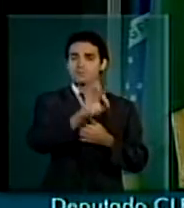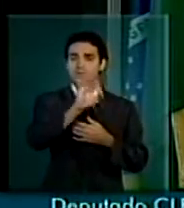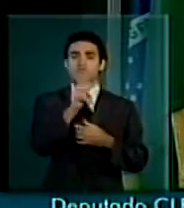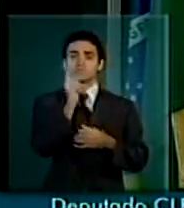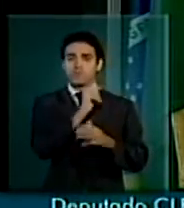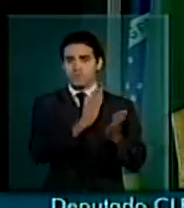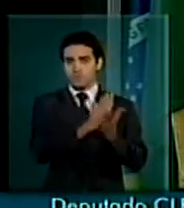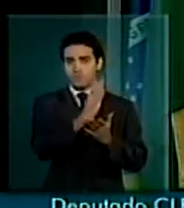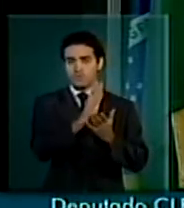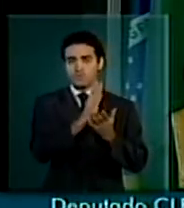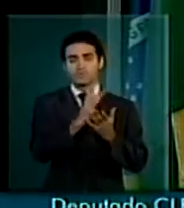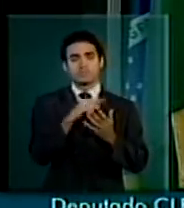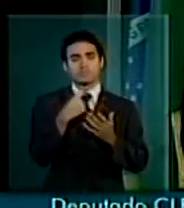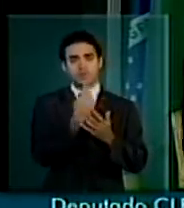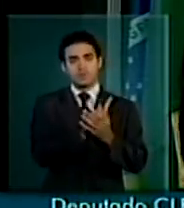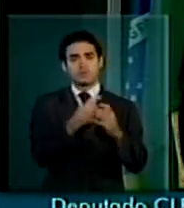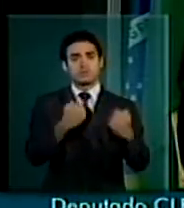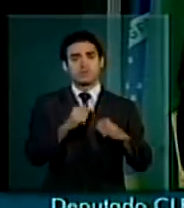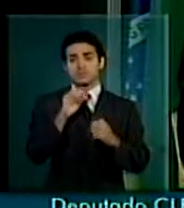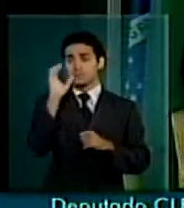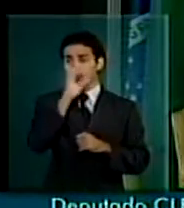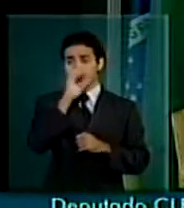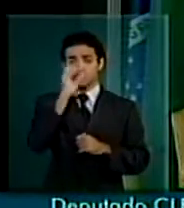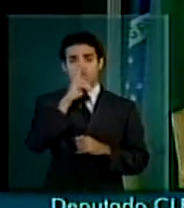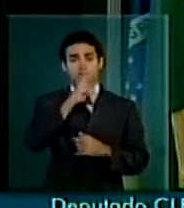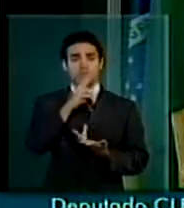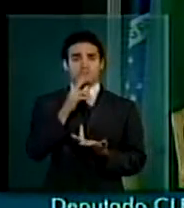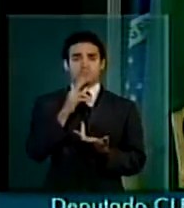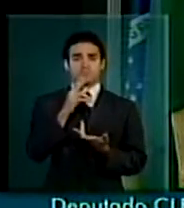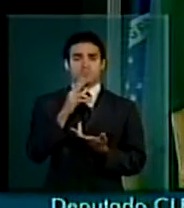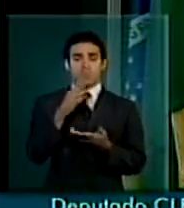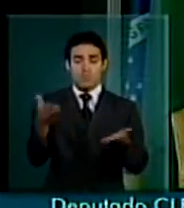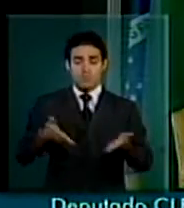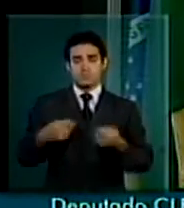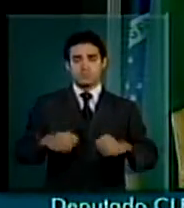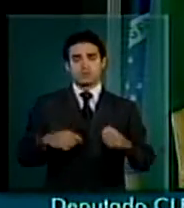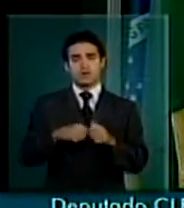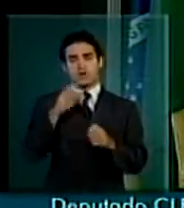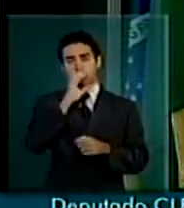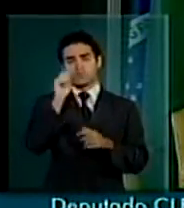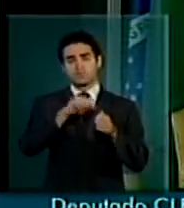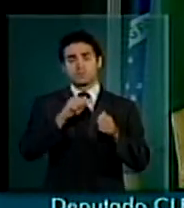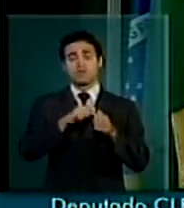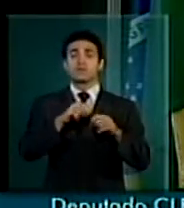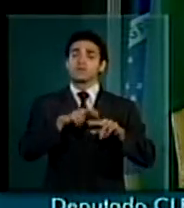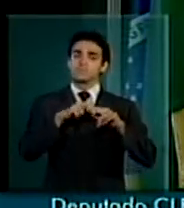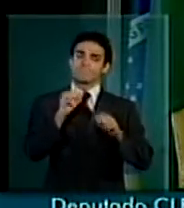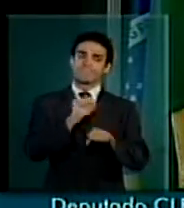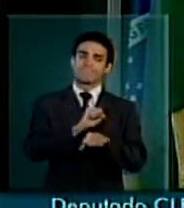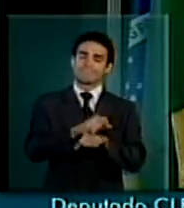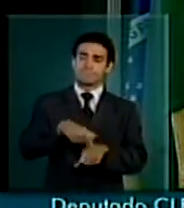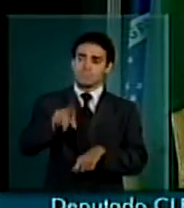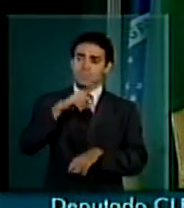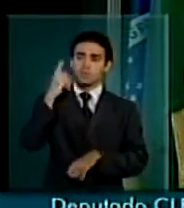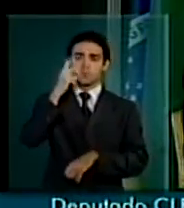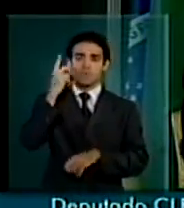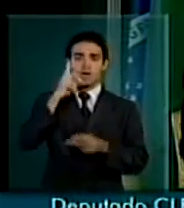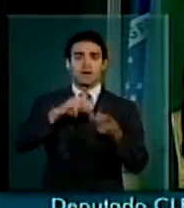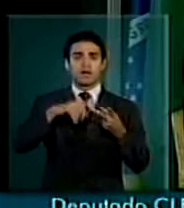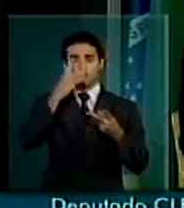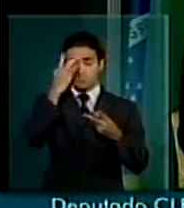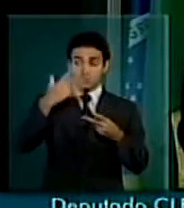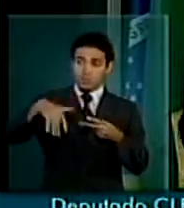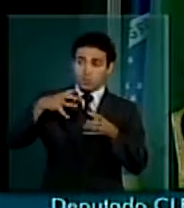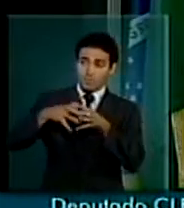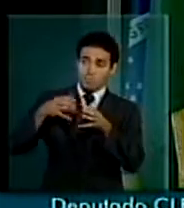precisamos, como eu disse, senhor presidente, fazer um gesto para ontem, se possível. Ou seja, nesse sentido, nós esperamos que os senhores parlamentares, que nossos deputados, nossos pares